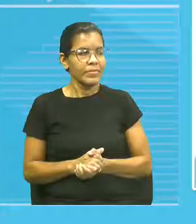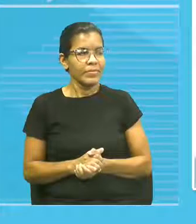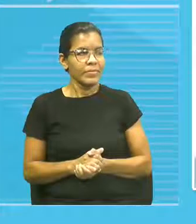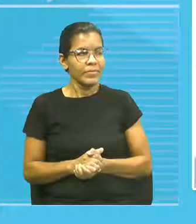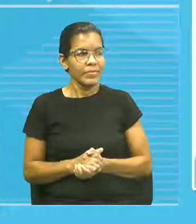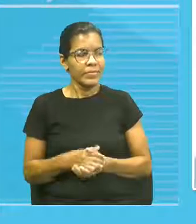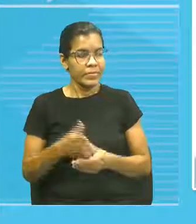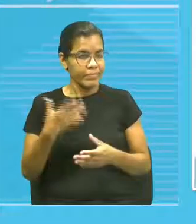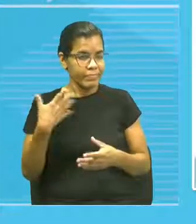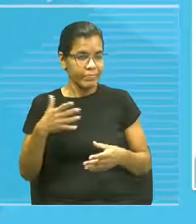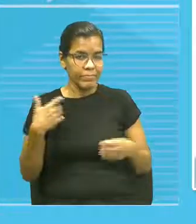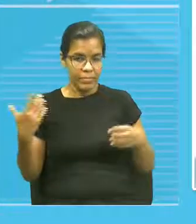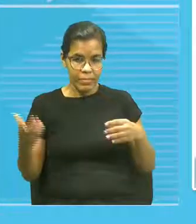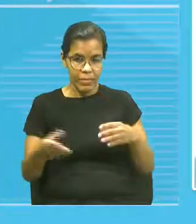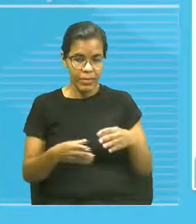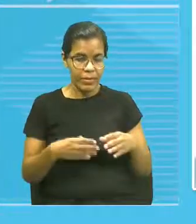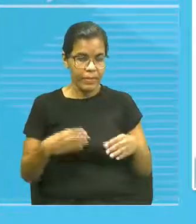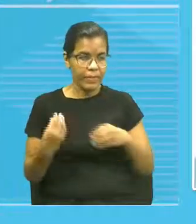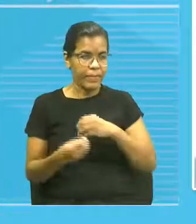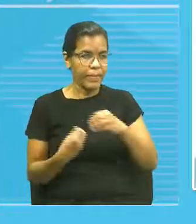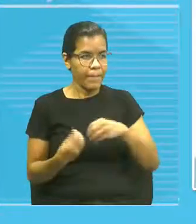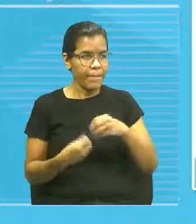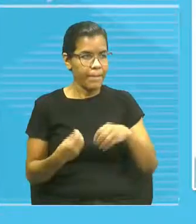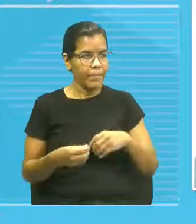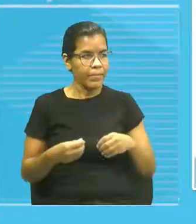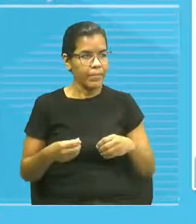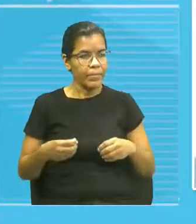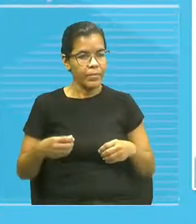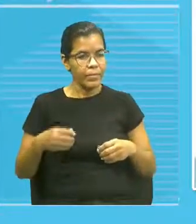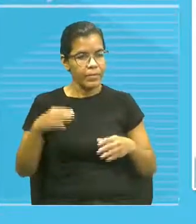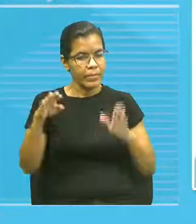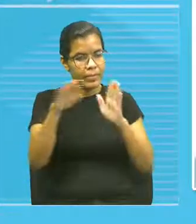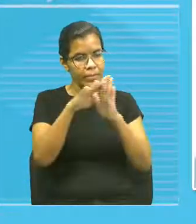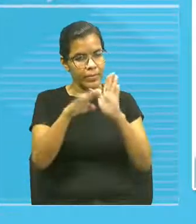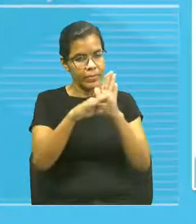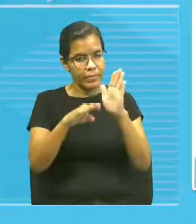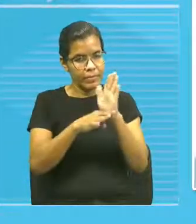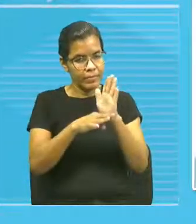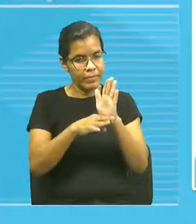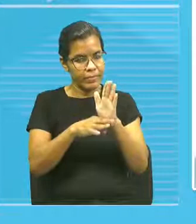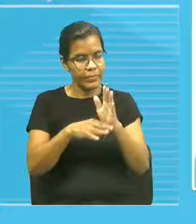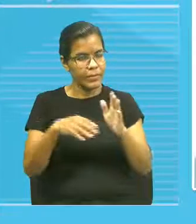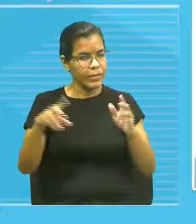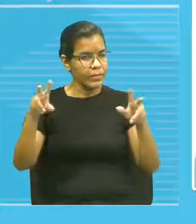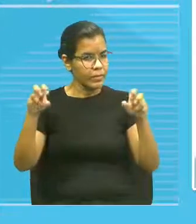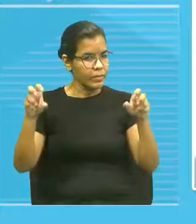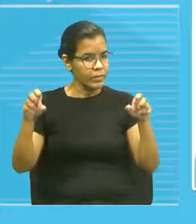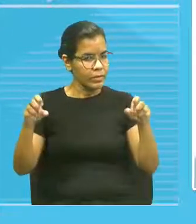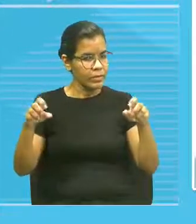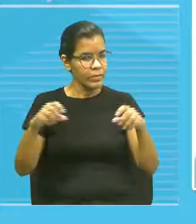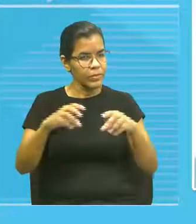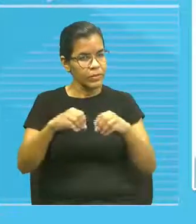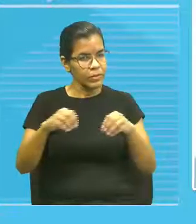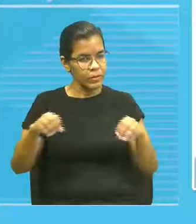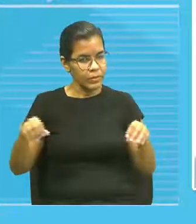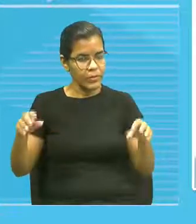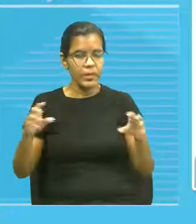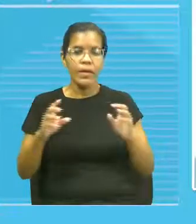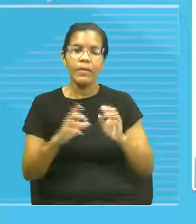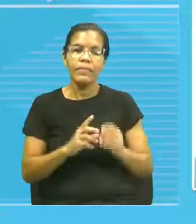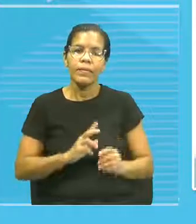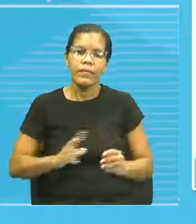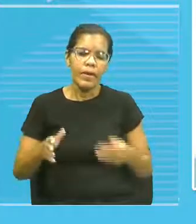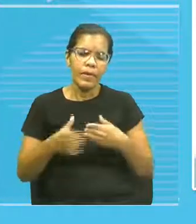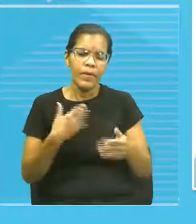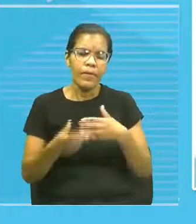esse calor envolvido aí tem as etapas, porque depende do tipo de soluto que você está botando. Não é assim qualquer um.